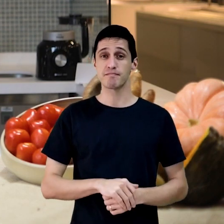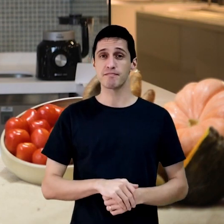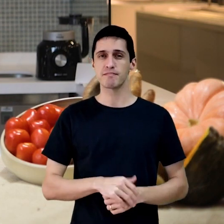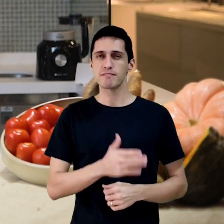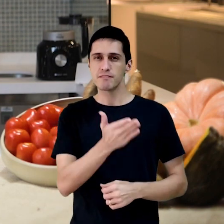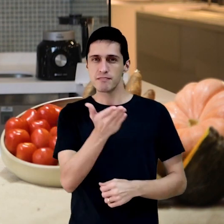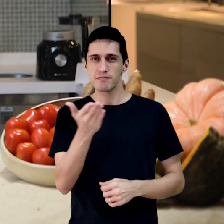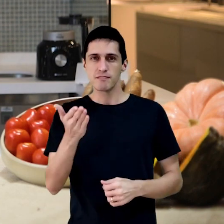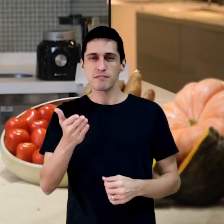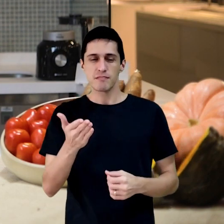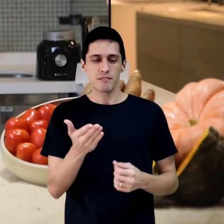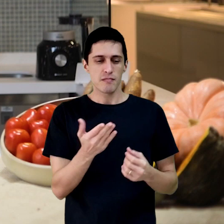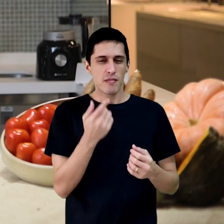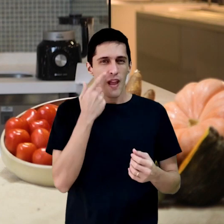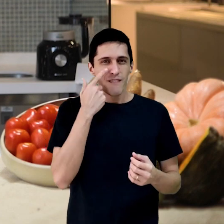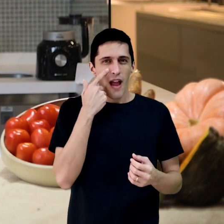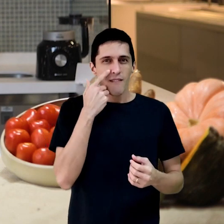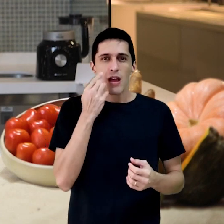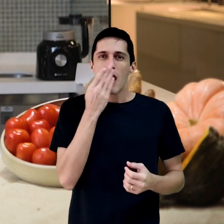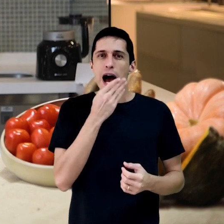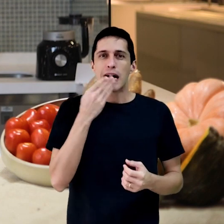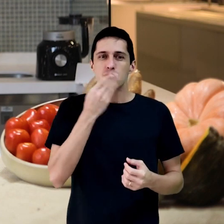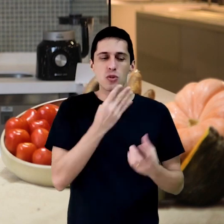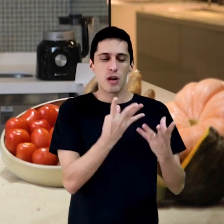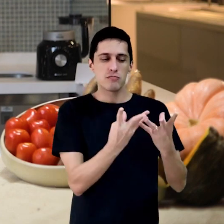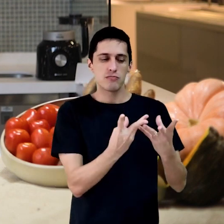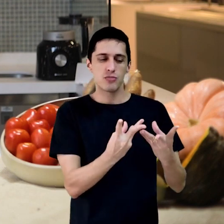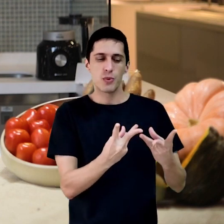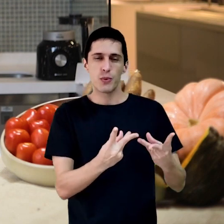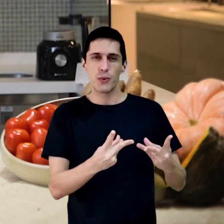Até esse açúcar derreter.